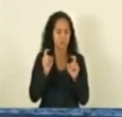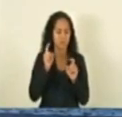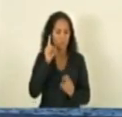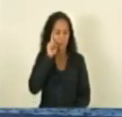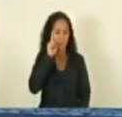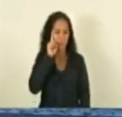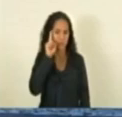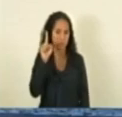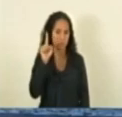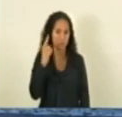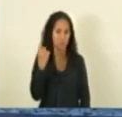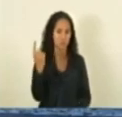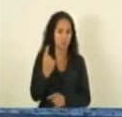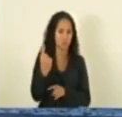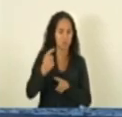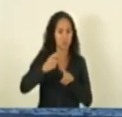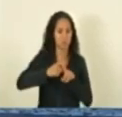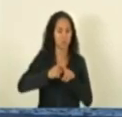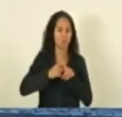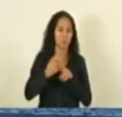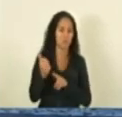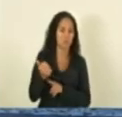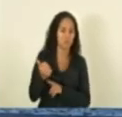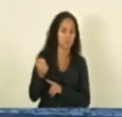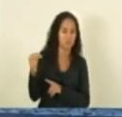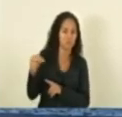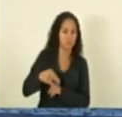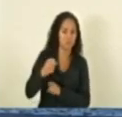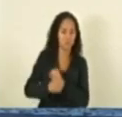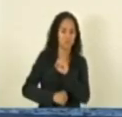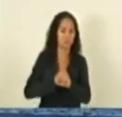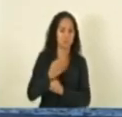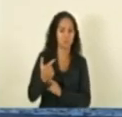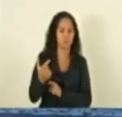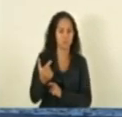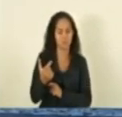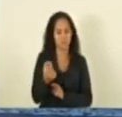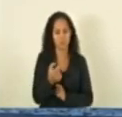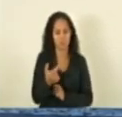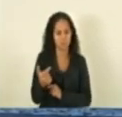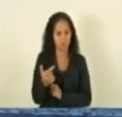ordinária do dia 1/11/2022, prazo até o dia